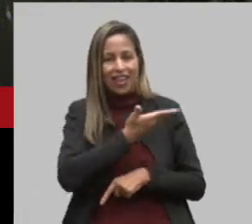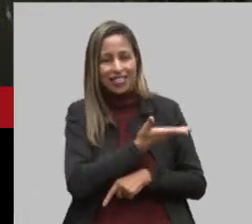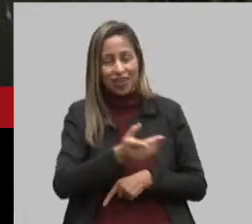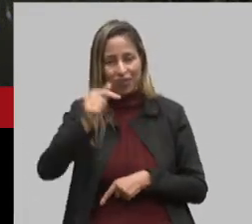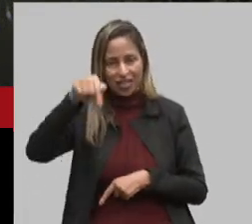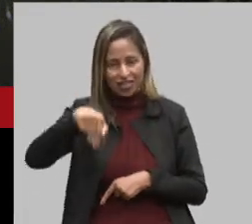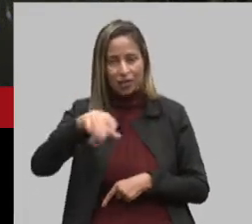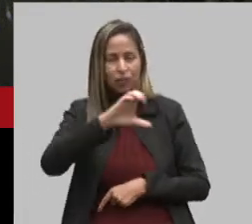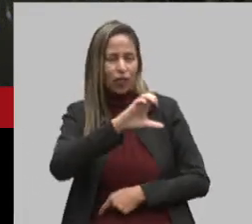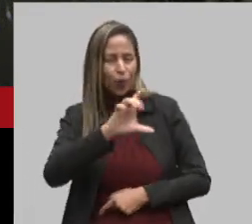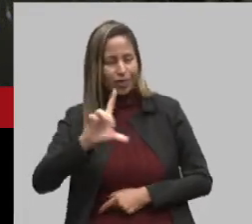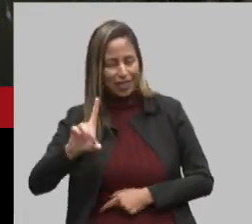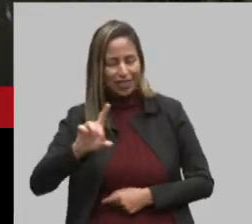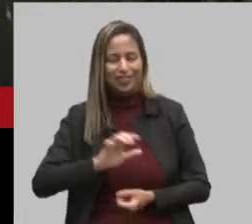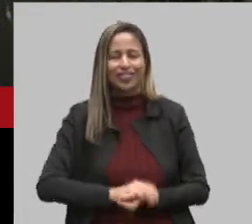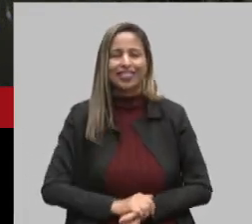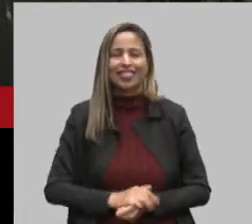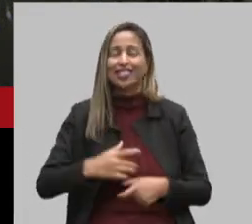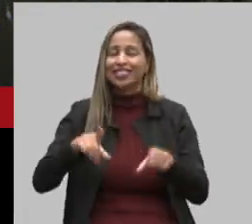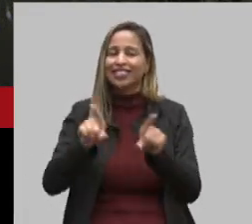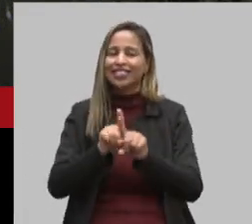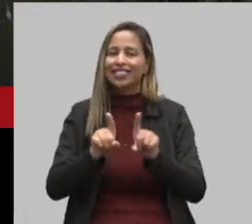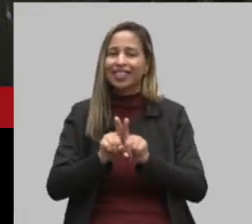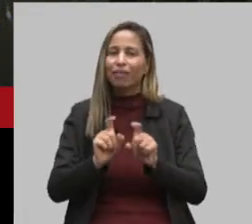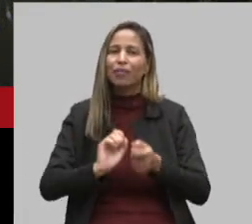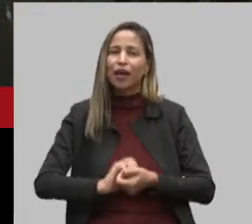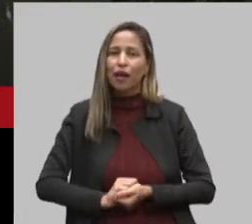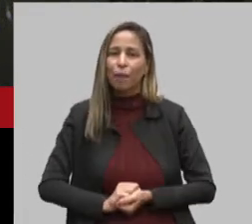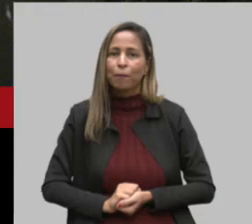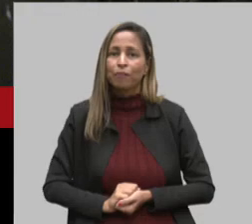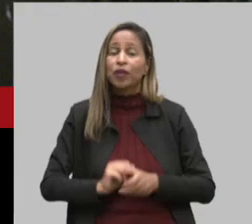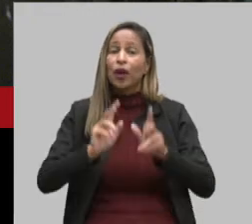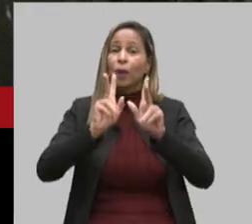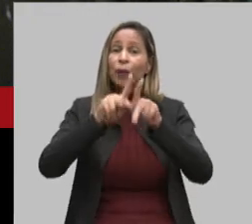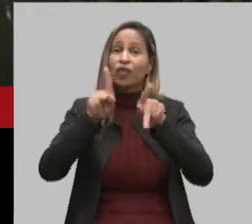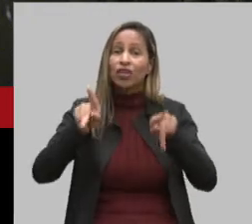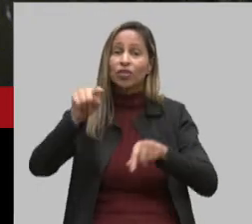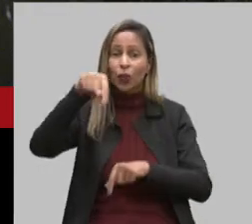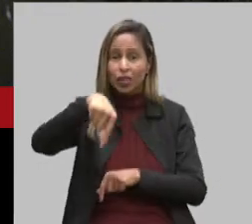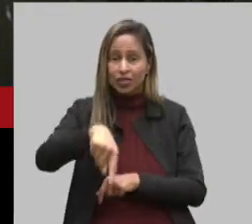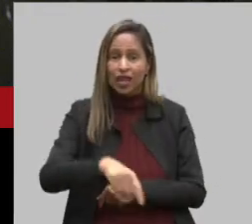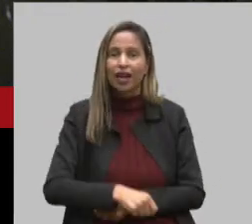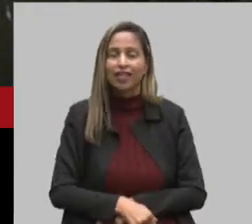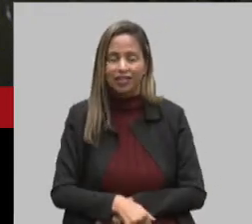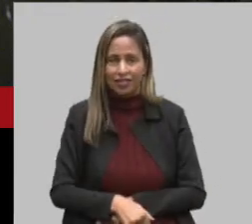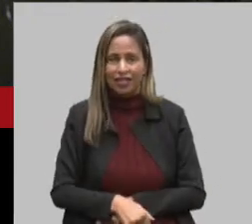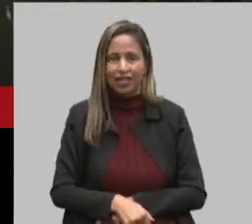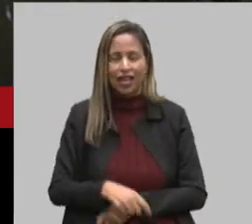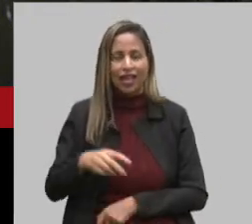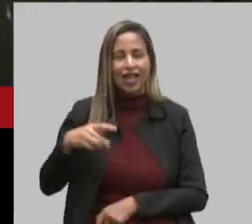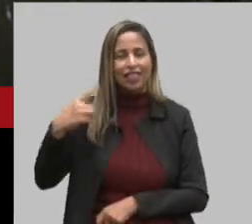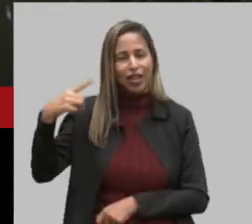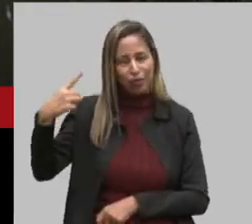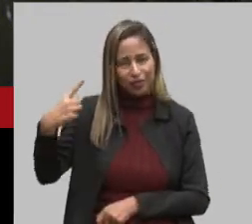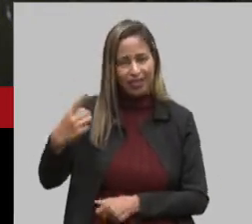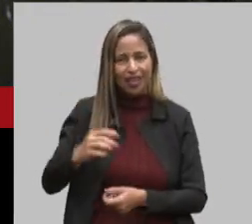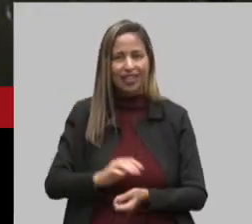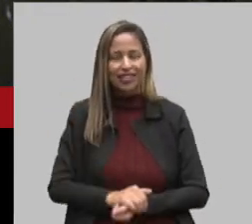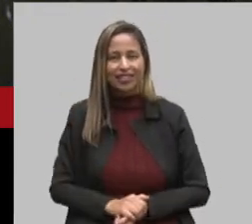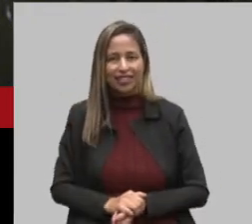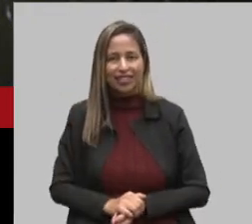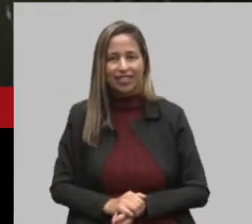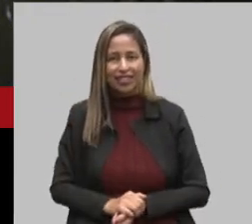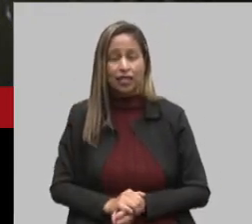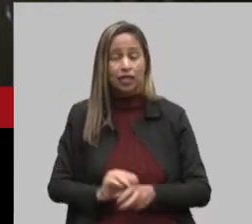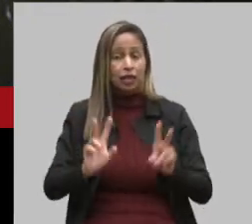coordenad Ades e também aos professores que estão presentes a nossas deputada o meu